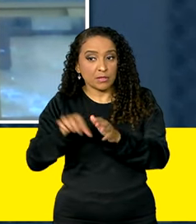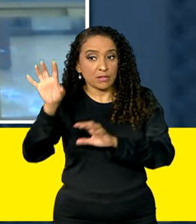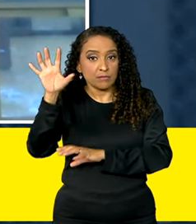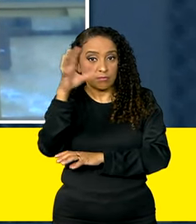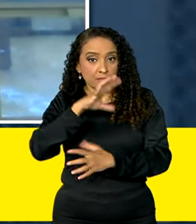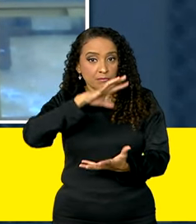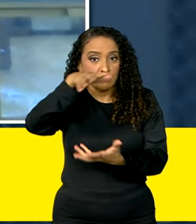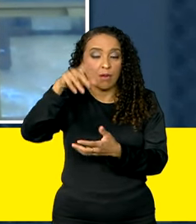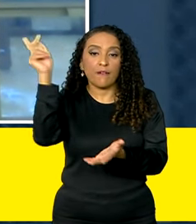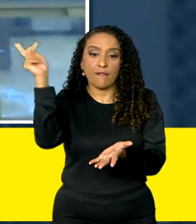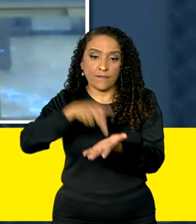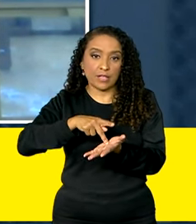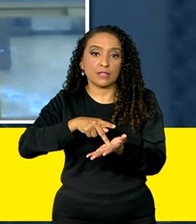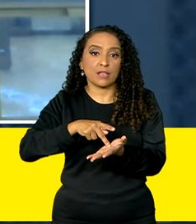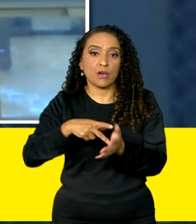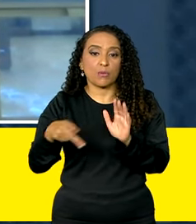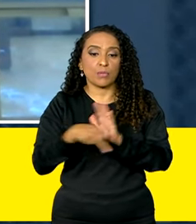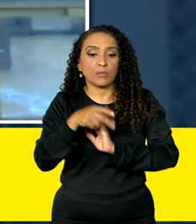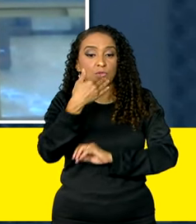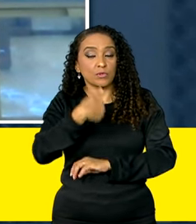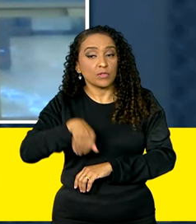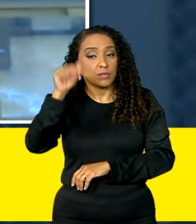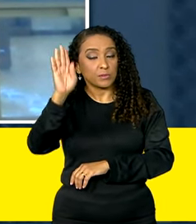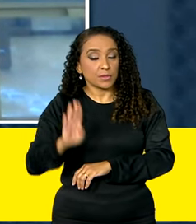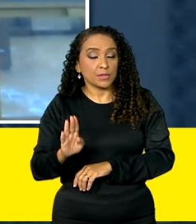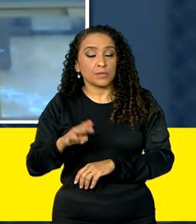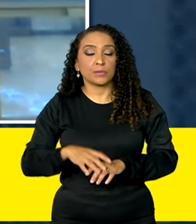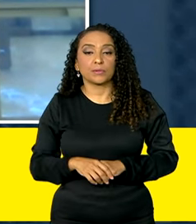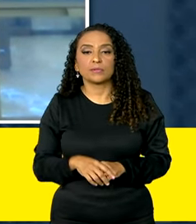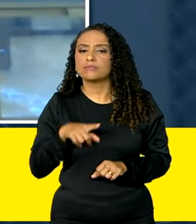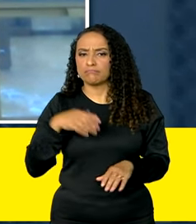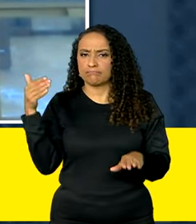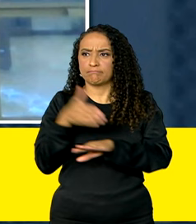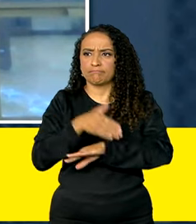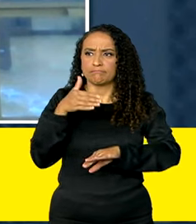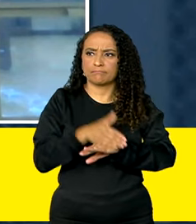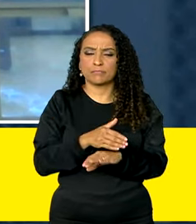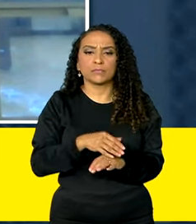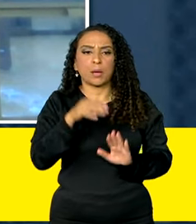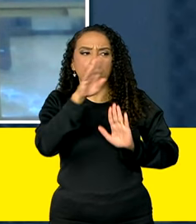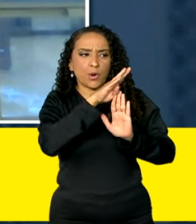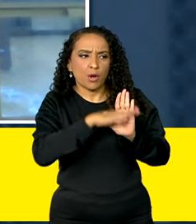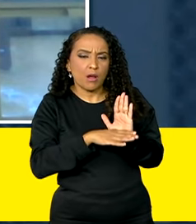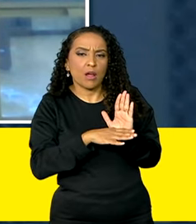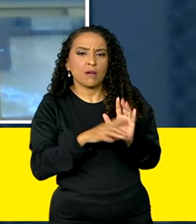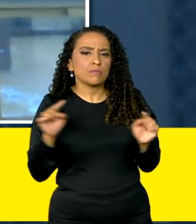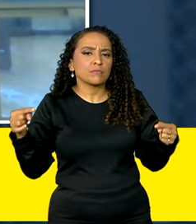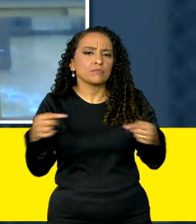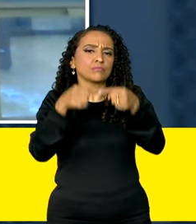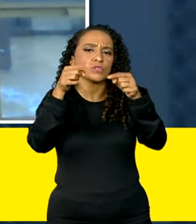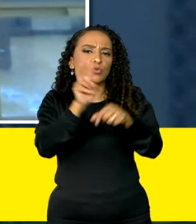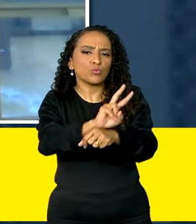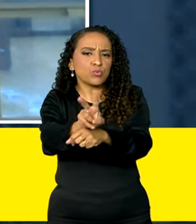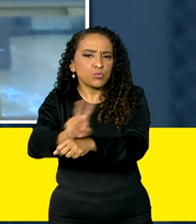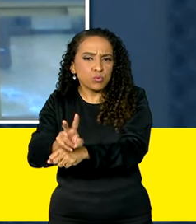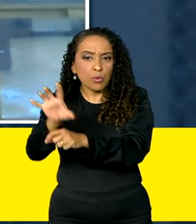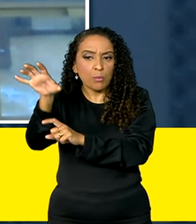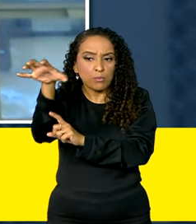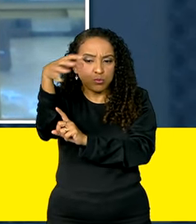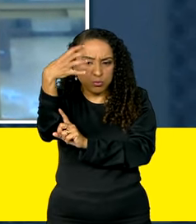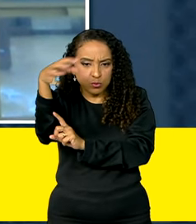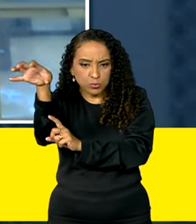órgão oficial do governo brasileiro, que participa de programas relacionados a monitoramento por